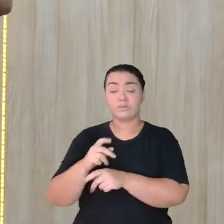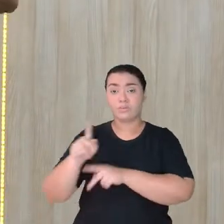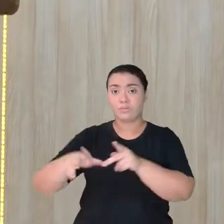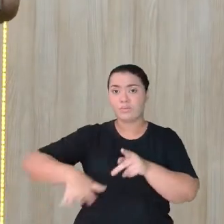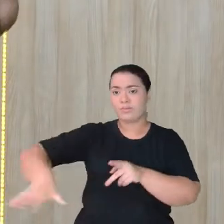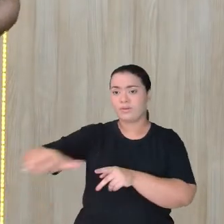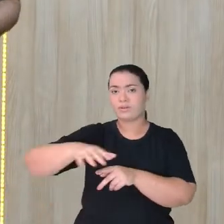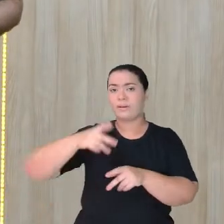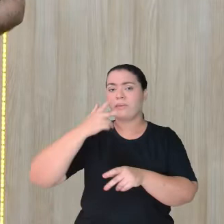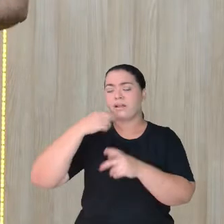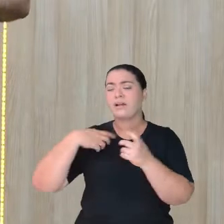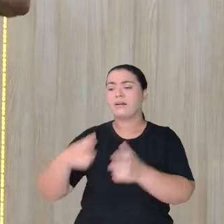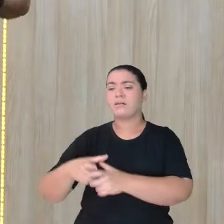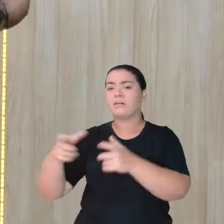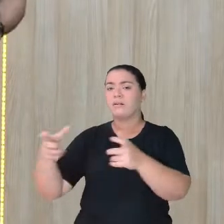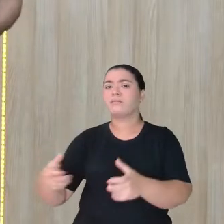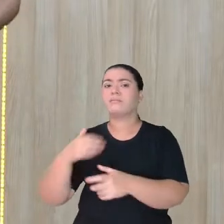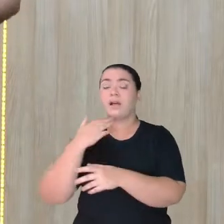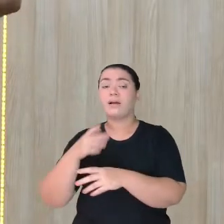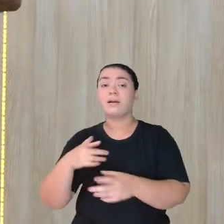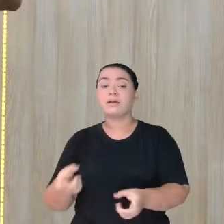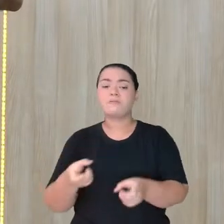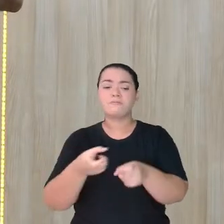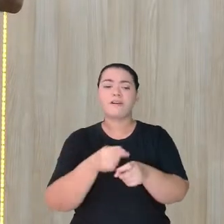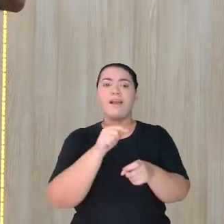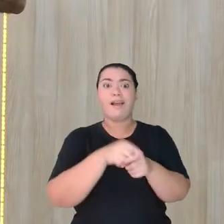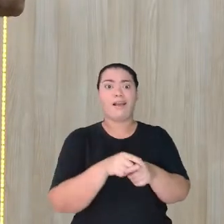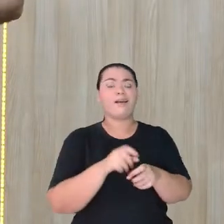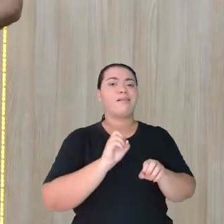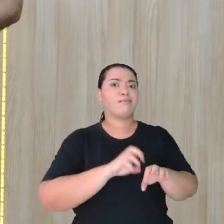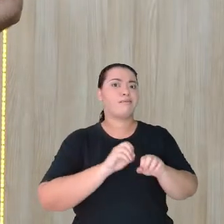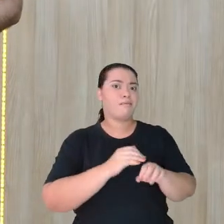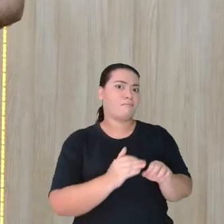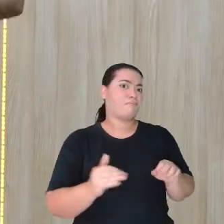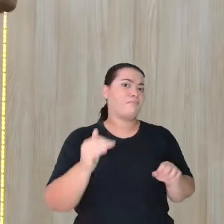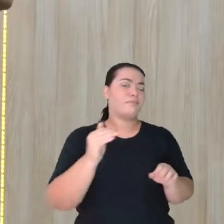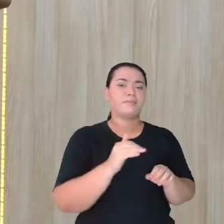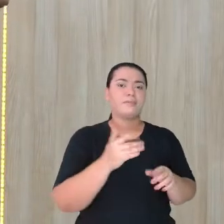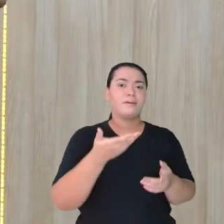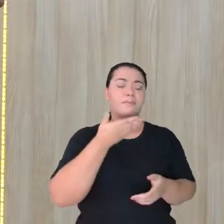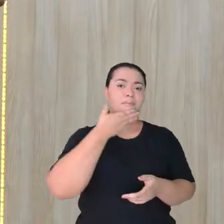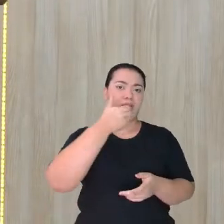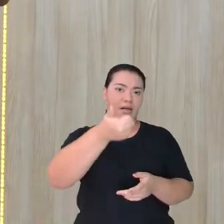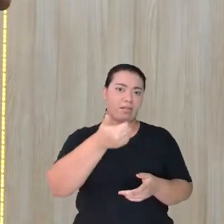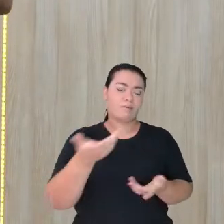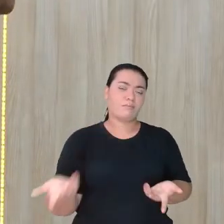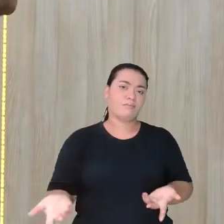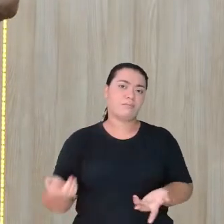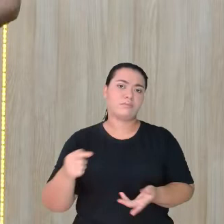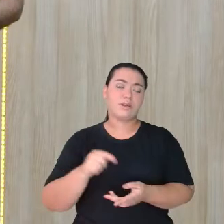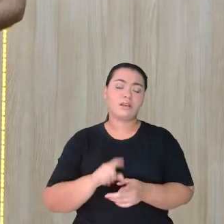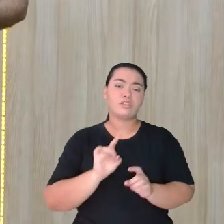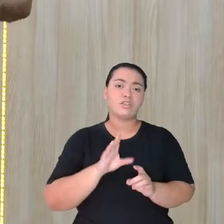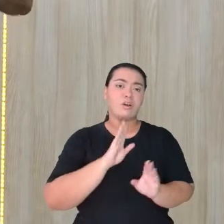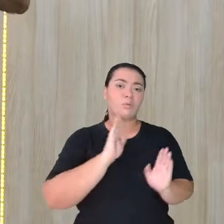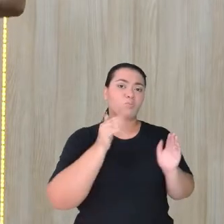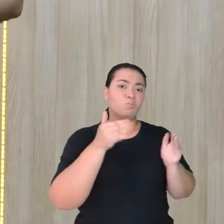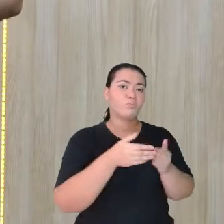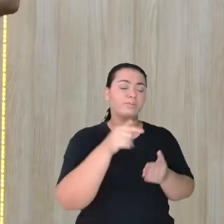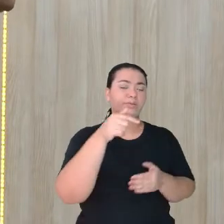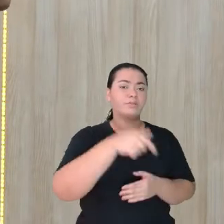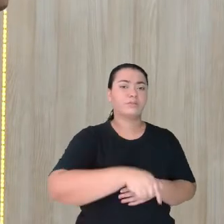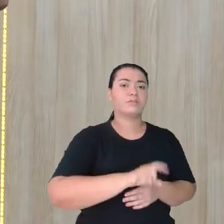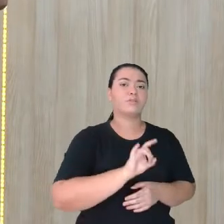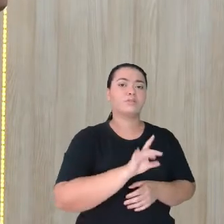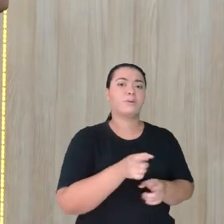né? A gente tem ainda locais onde a educação de melhor qualidade ela fica destinada